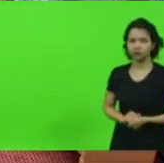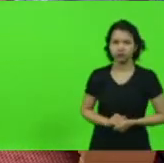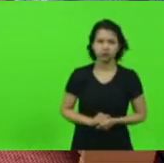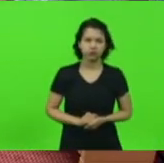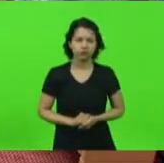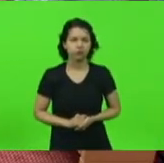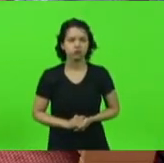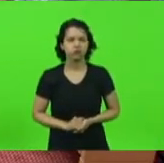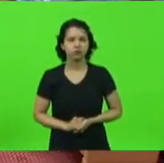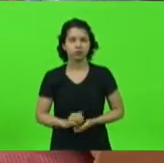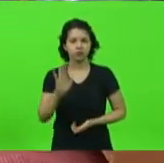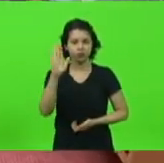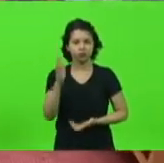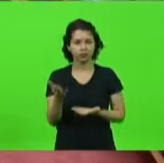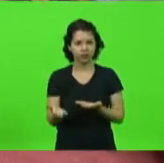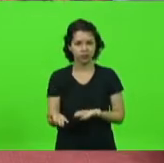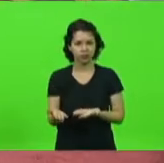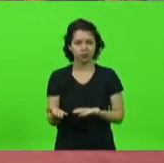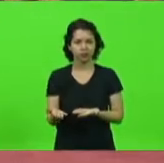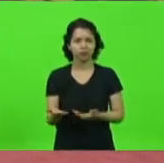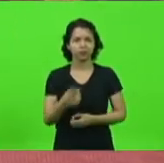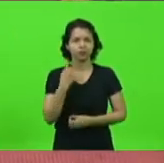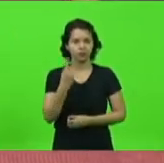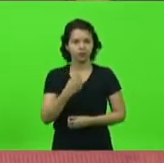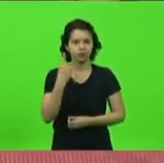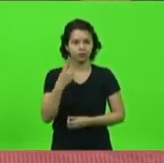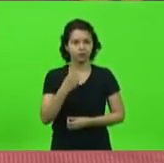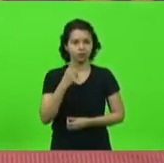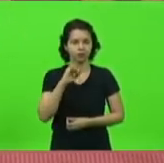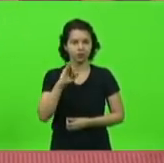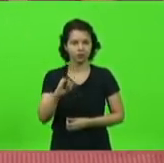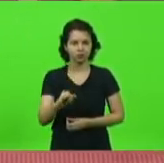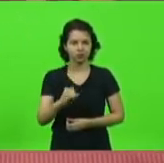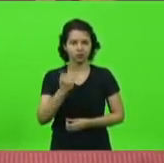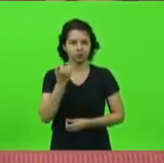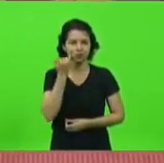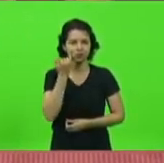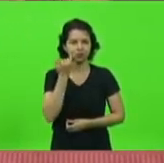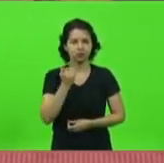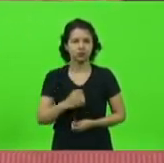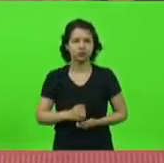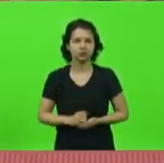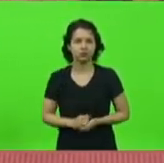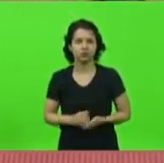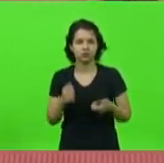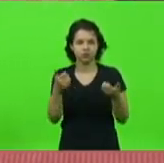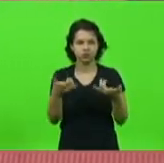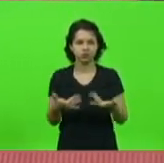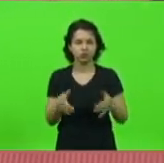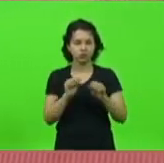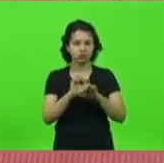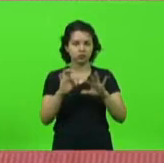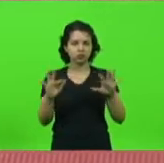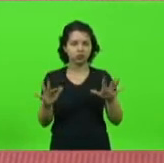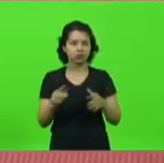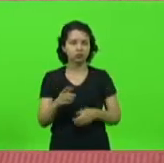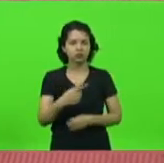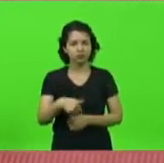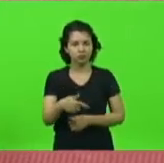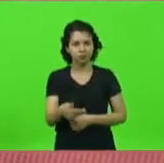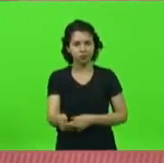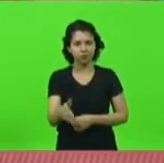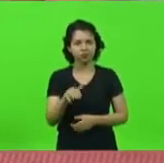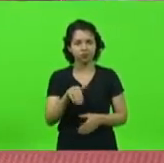Pela ordem, para encaminhamento de voto, com a palavra o deputado Jessé Lopes. Só para deixar esclarecido, ainda que nós votemos e